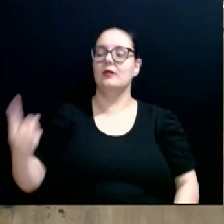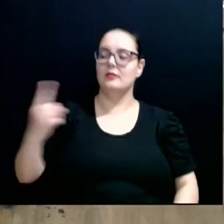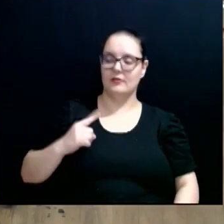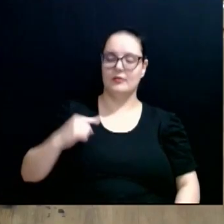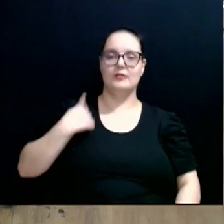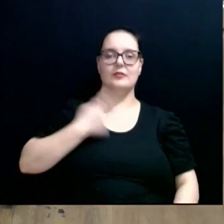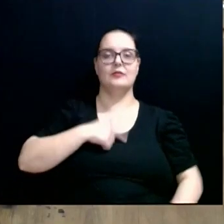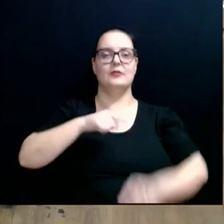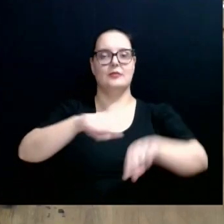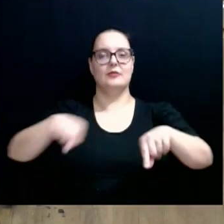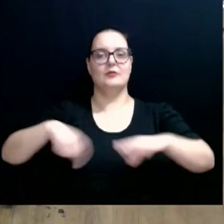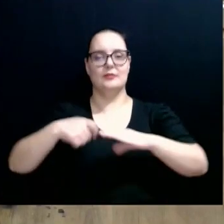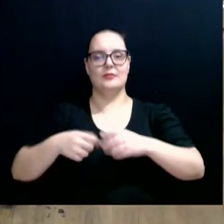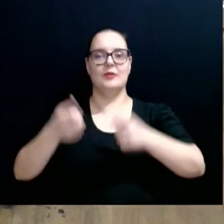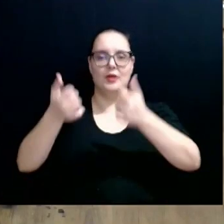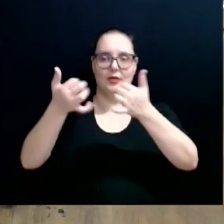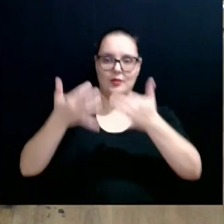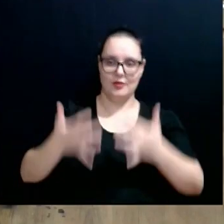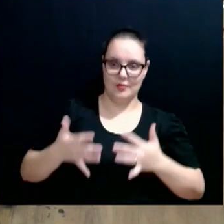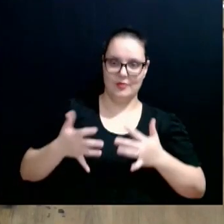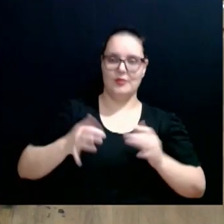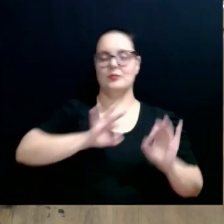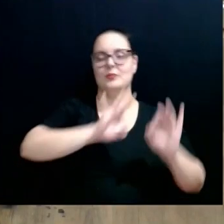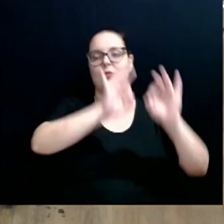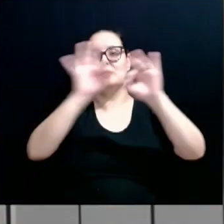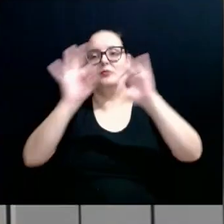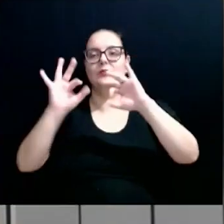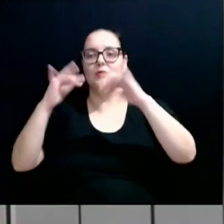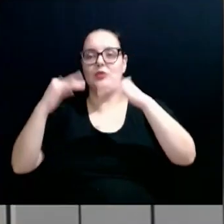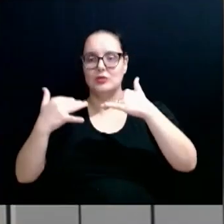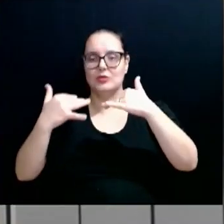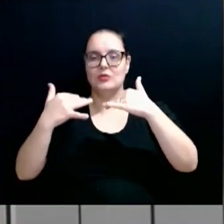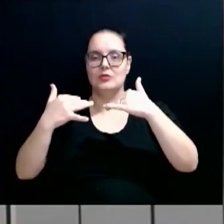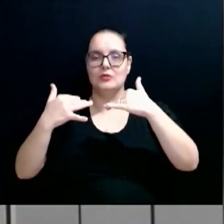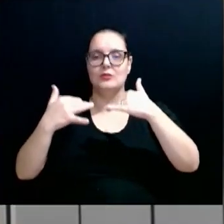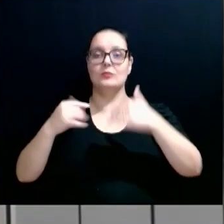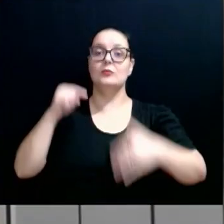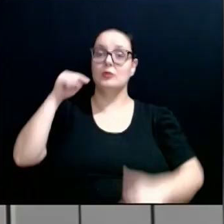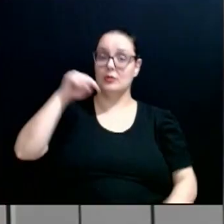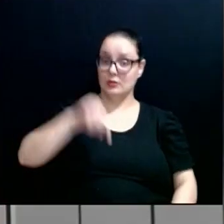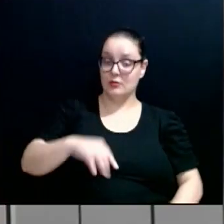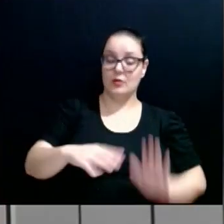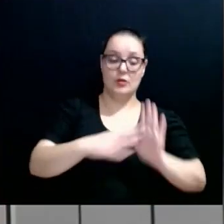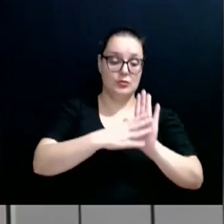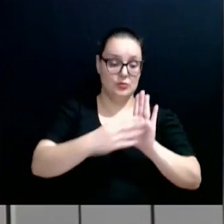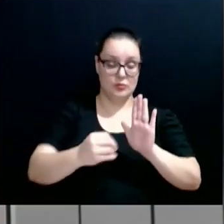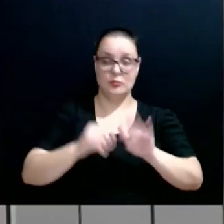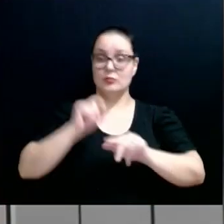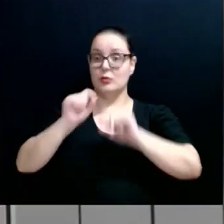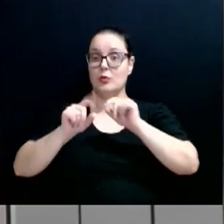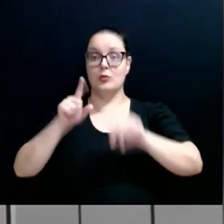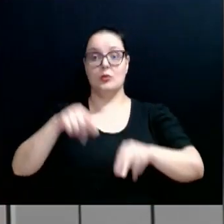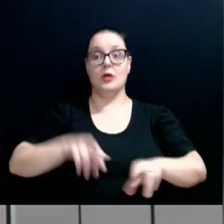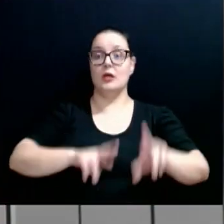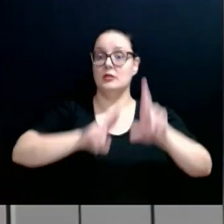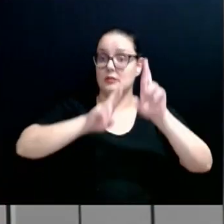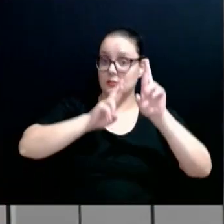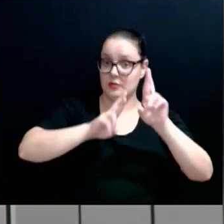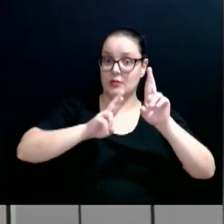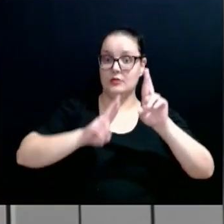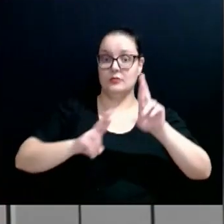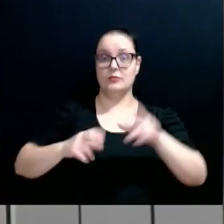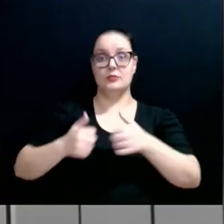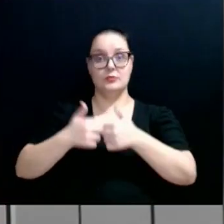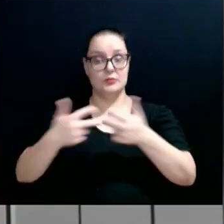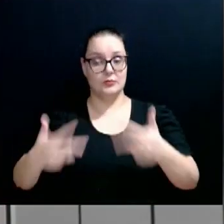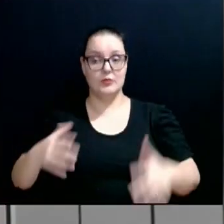dar explicações aos nossos telespectadores sobre este modelo, sobre o que é esperado para o transporte da cidade de